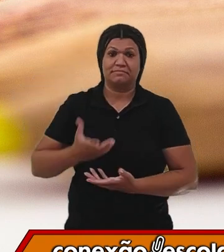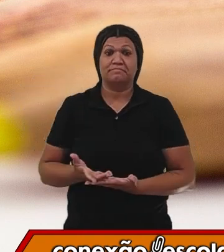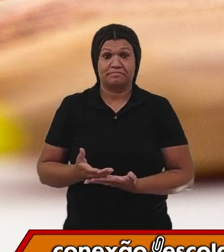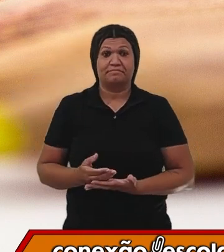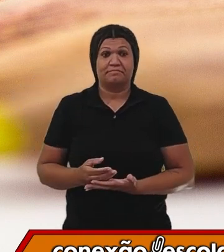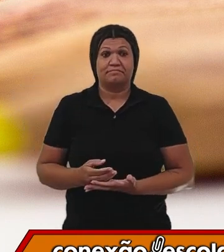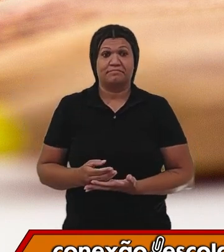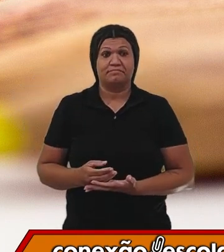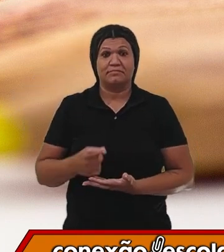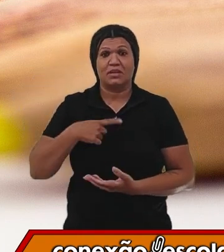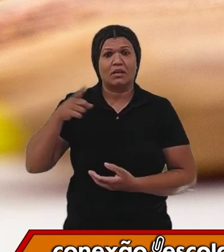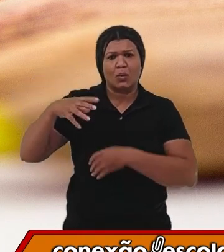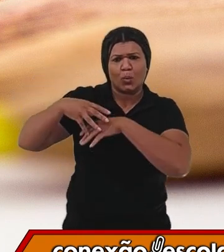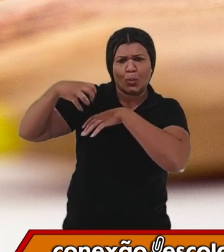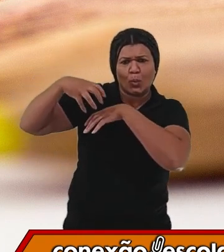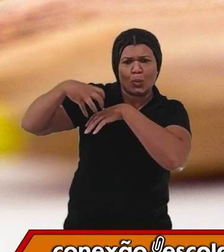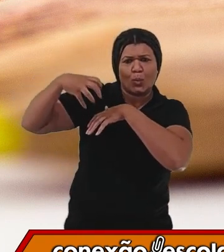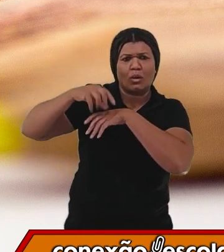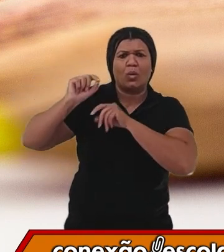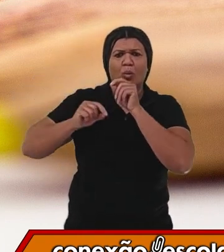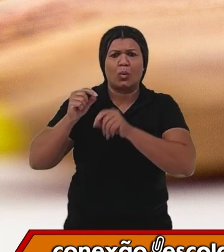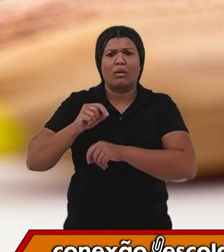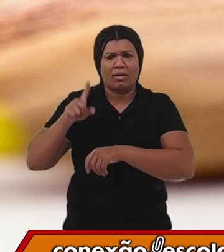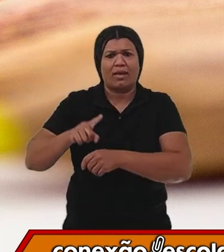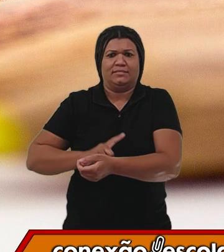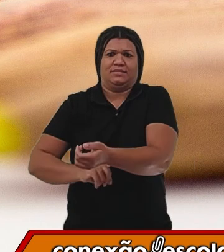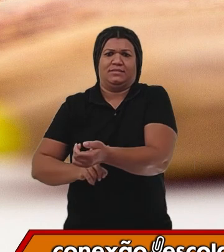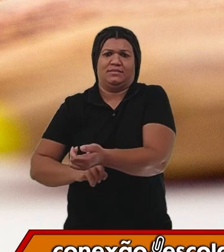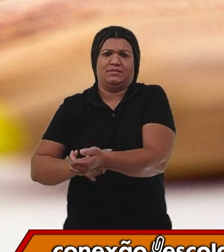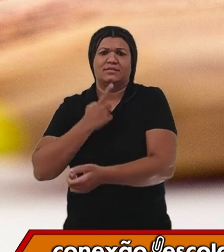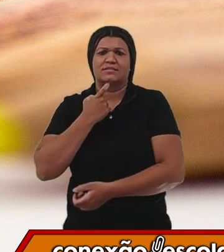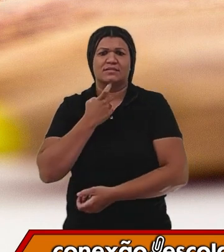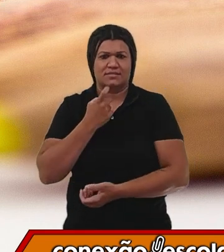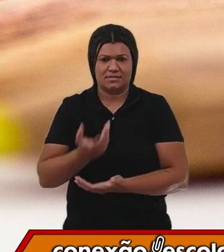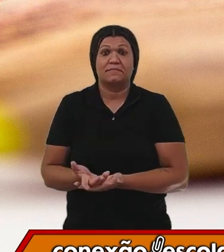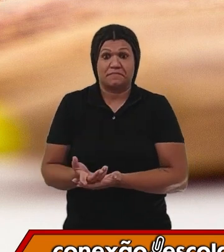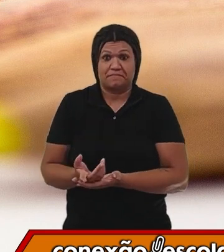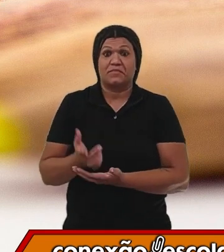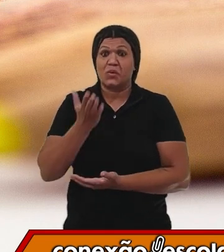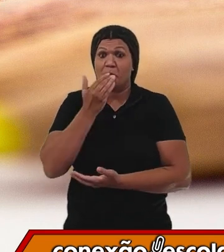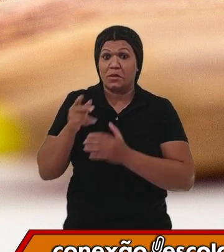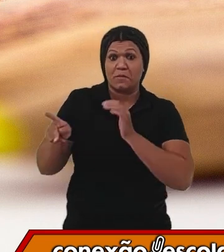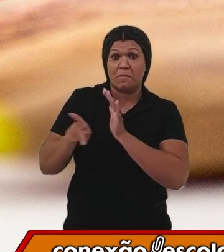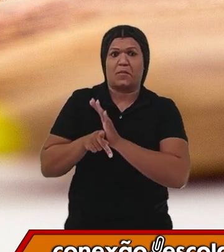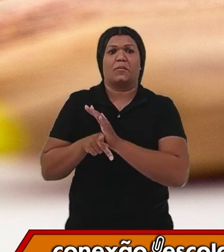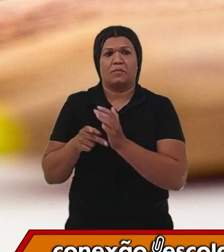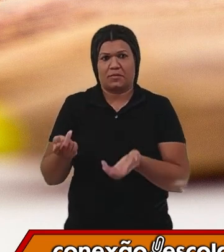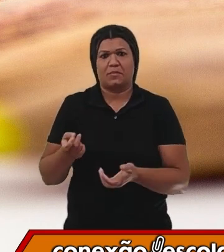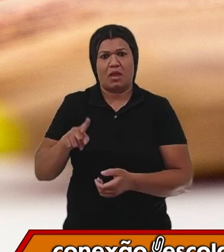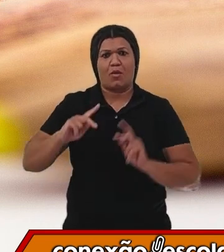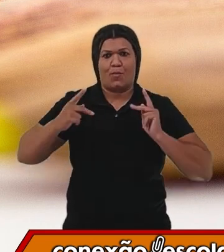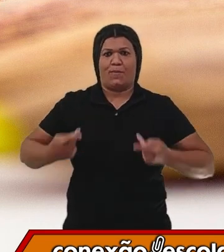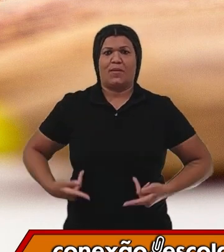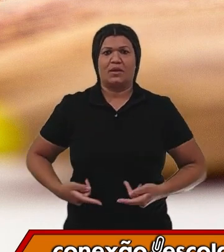eles sugam o quê? O sangue. Então, eles se alimentam do sangue de quem? Do ser